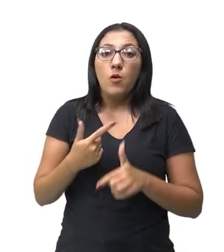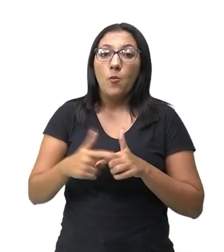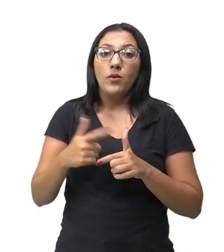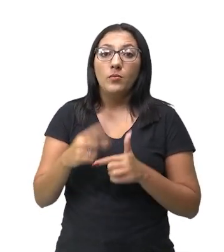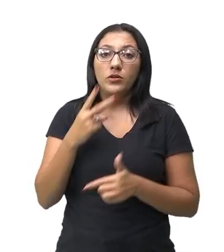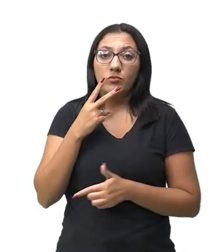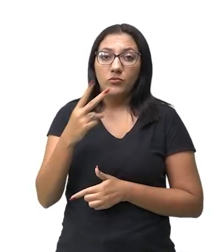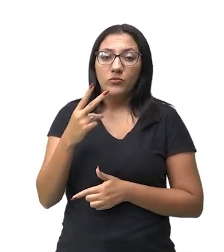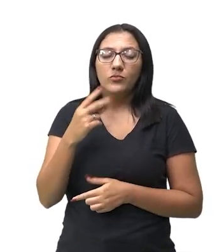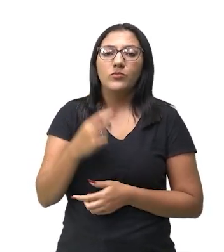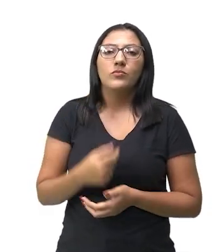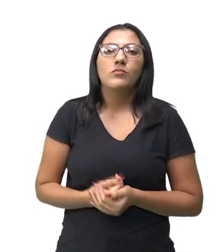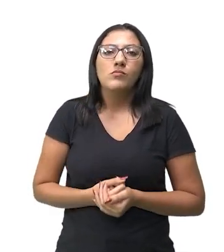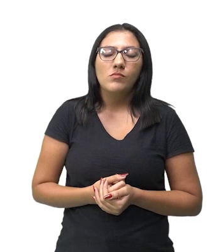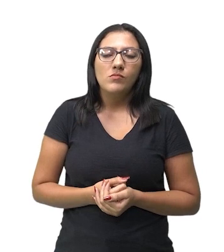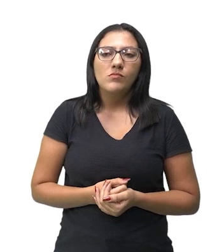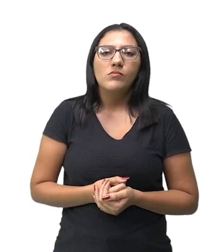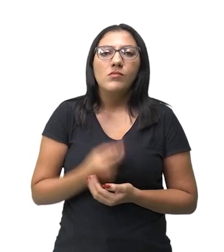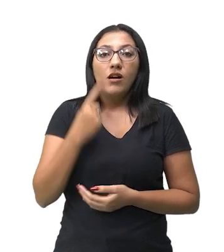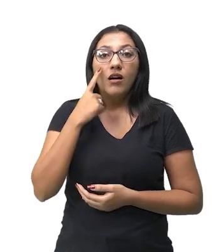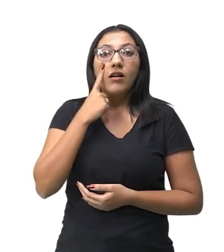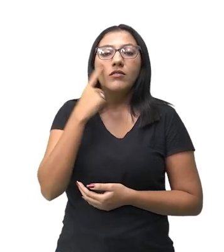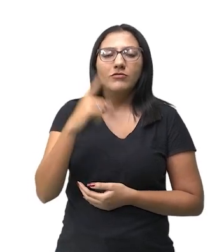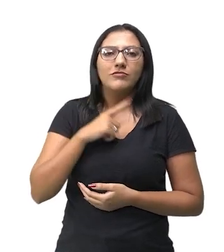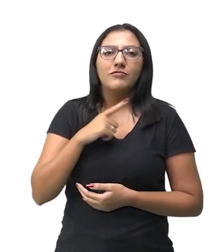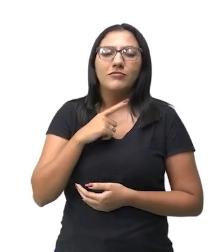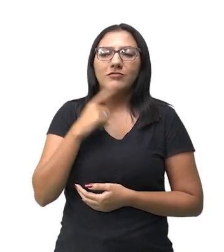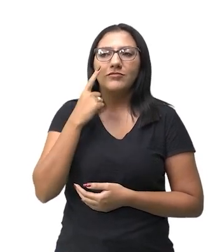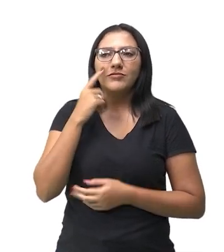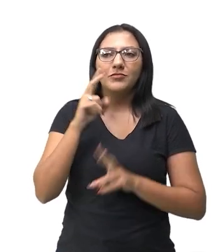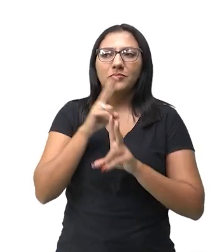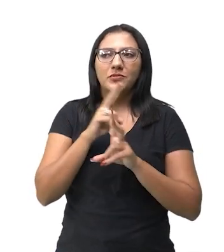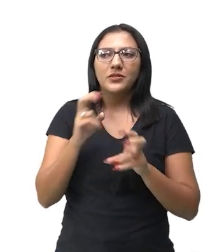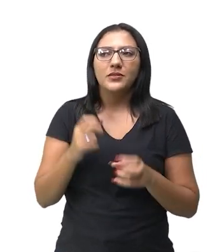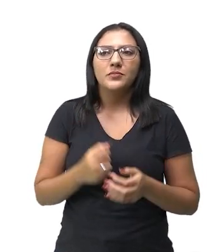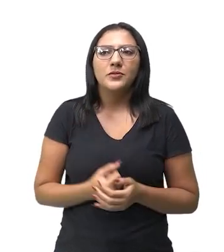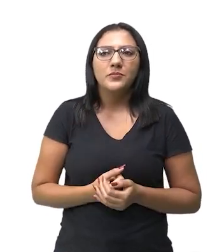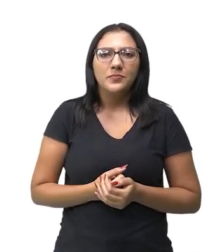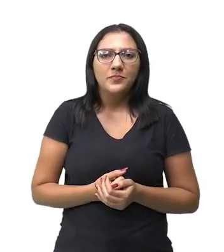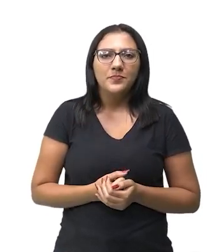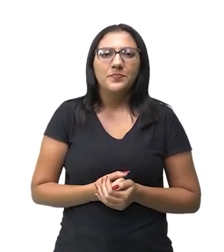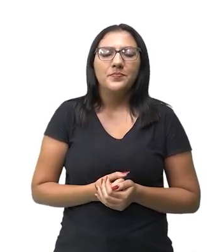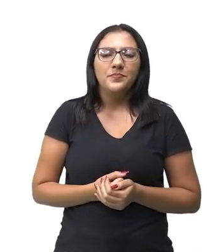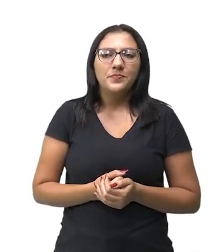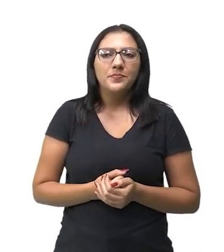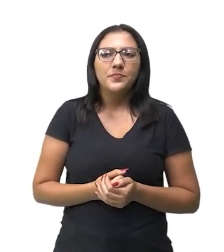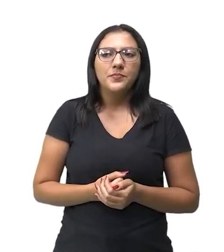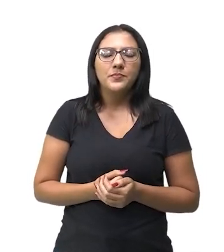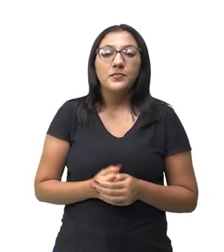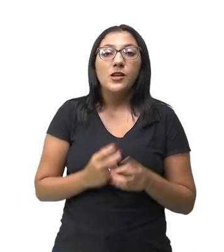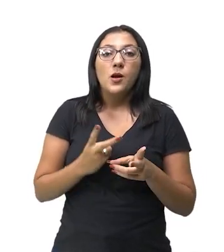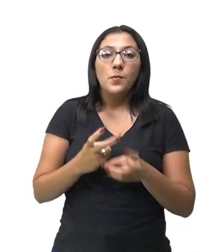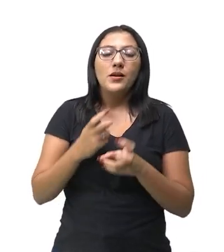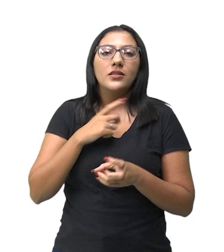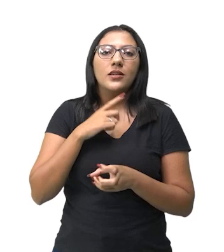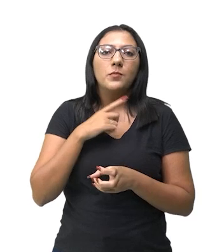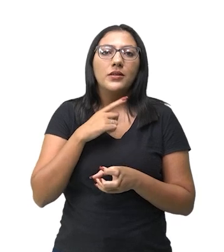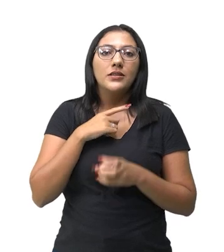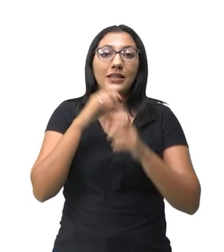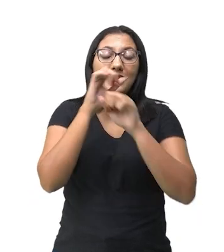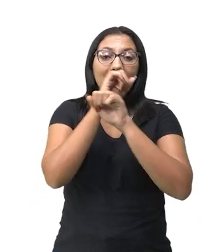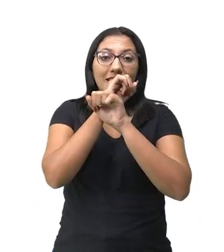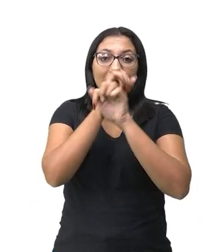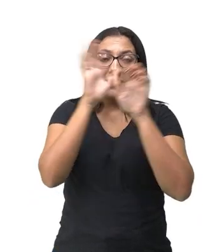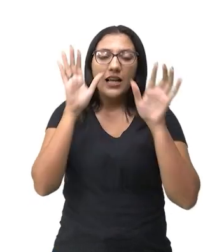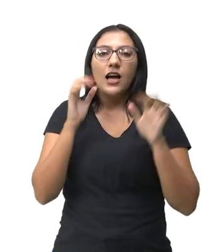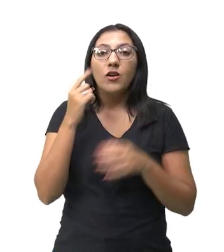fala bem claramente, em números, é o prejuízo do tabagismo em números. E aí, olhem só, temos uma